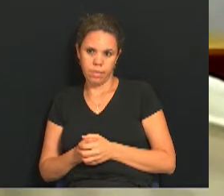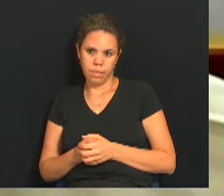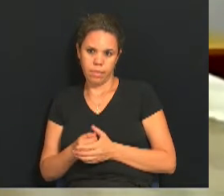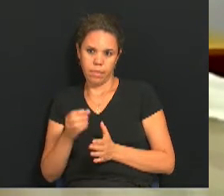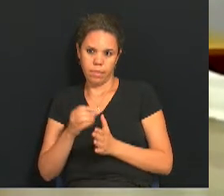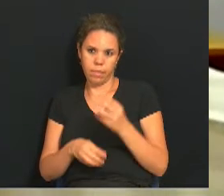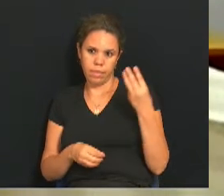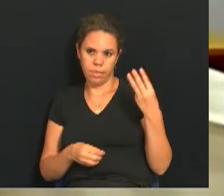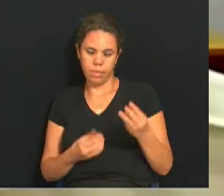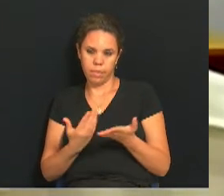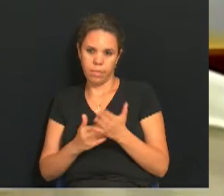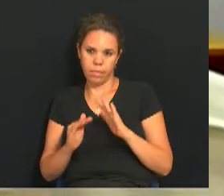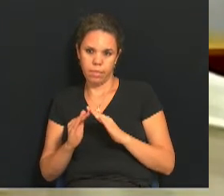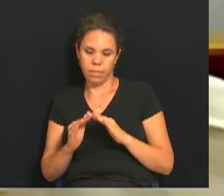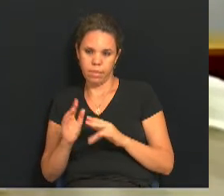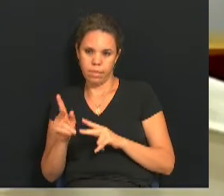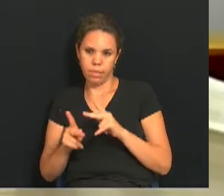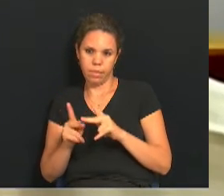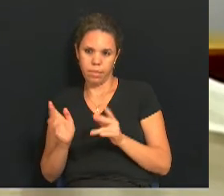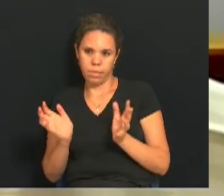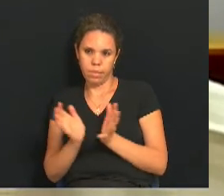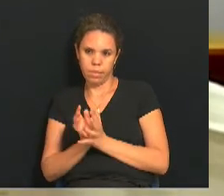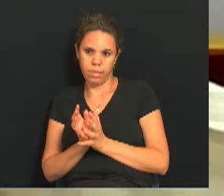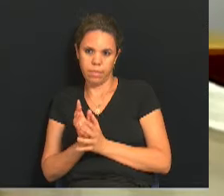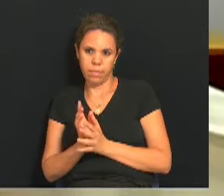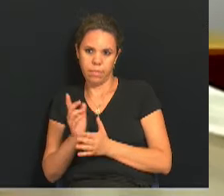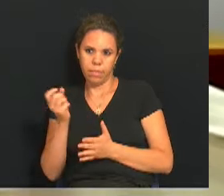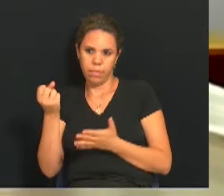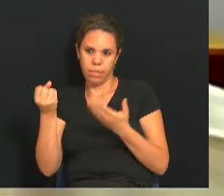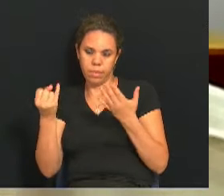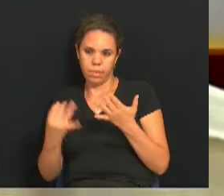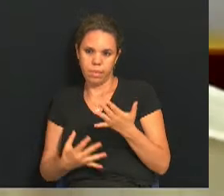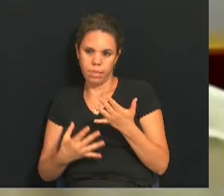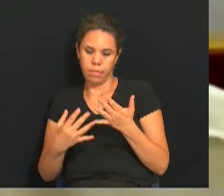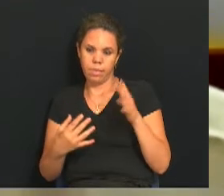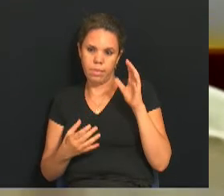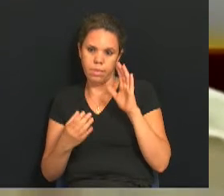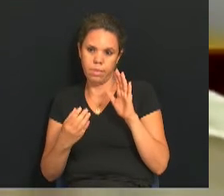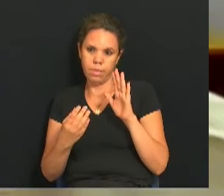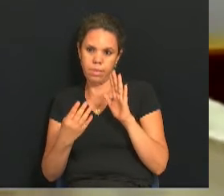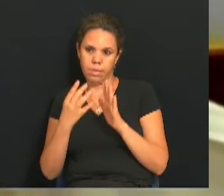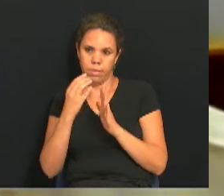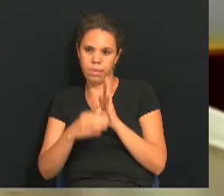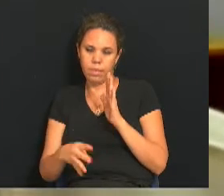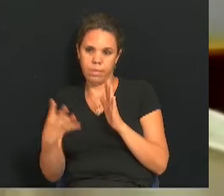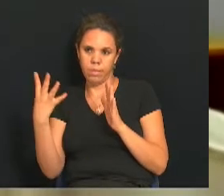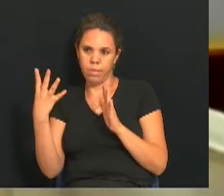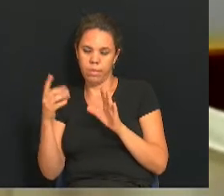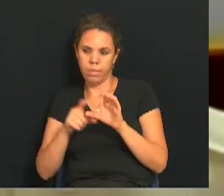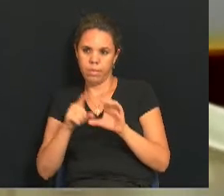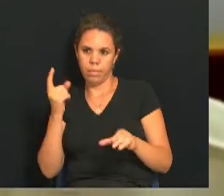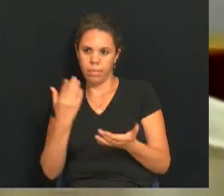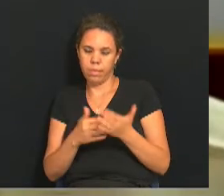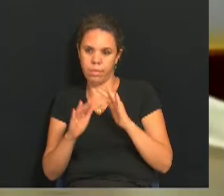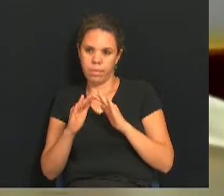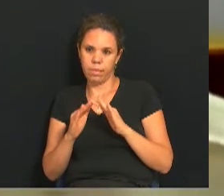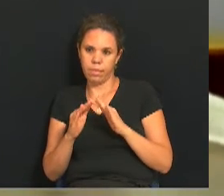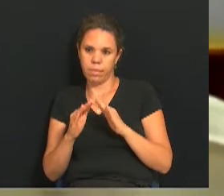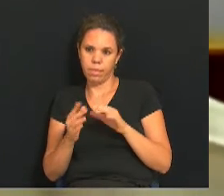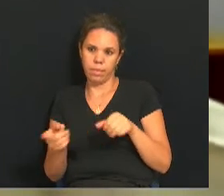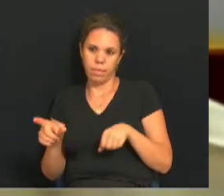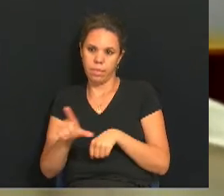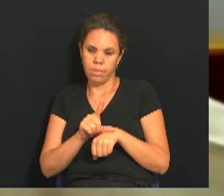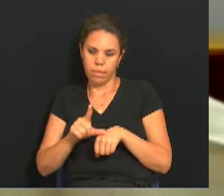comunidade escolar, que acaba sendo quase uma descrição. O capítulo 4, autonomia da escola, retoma a legislação que